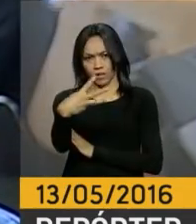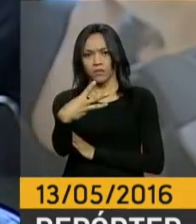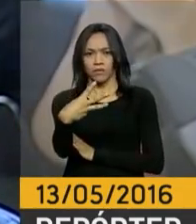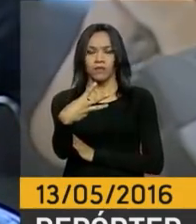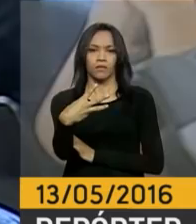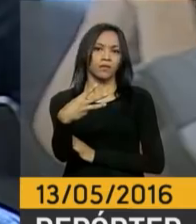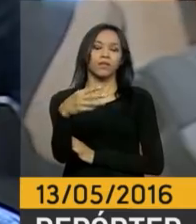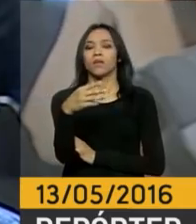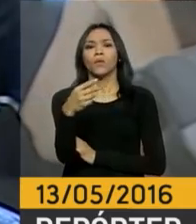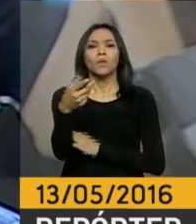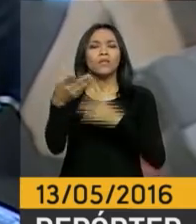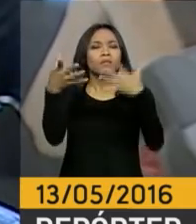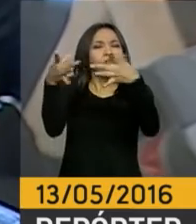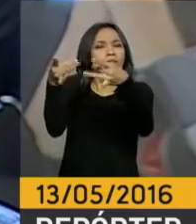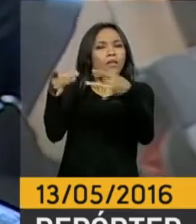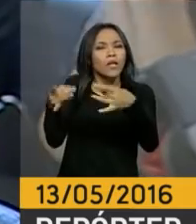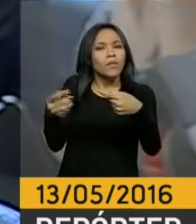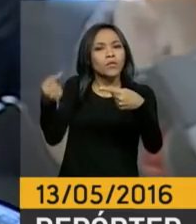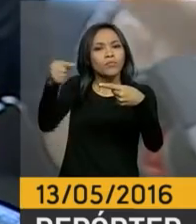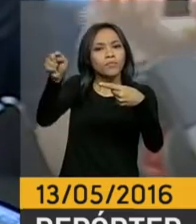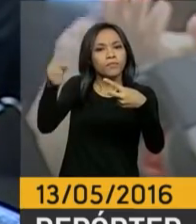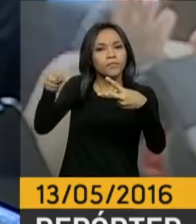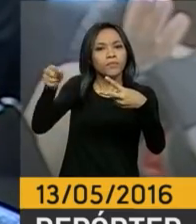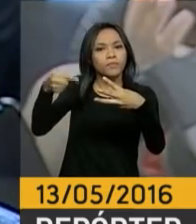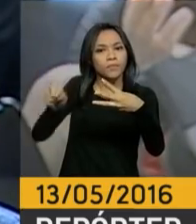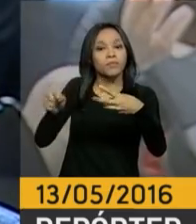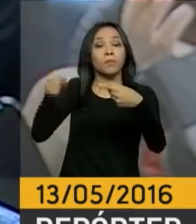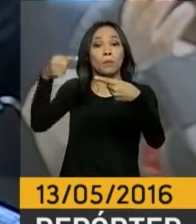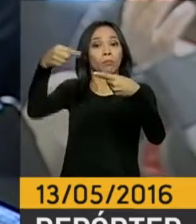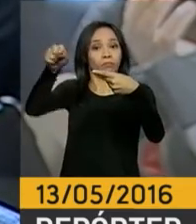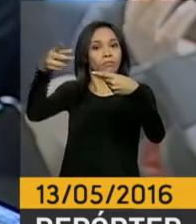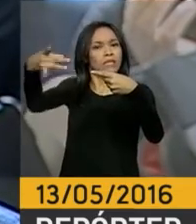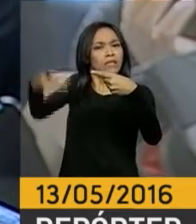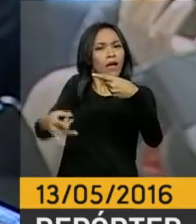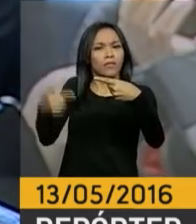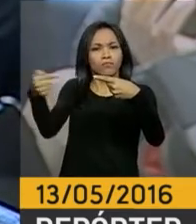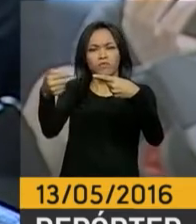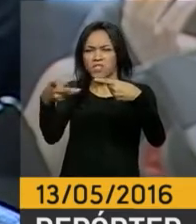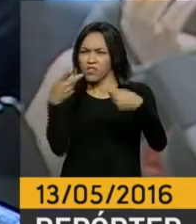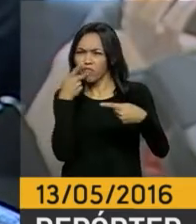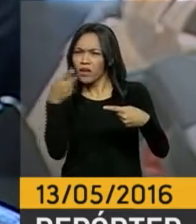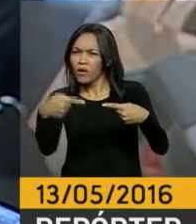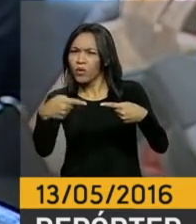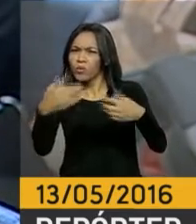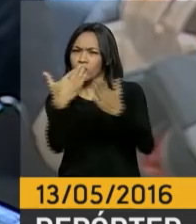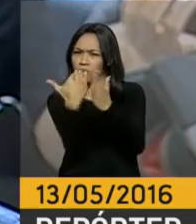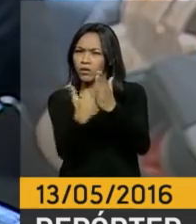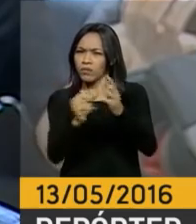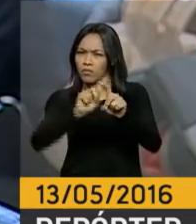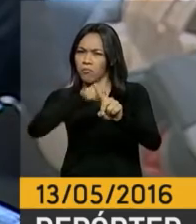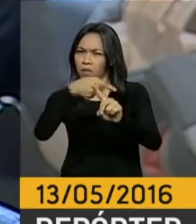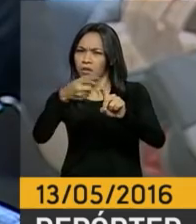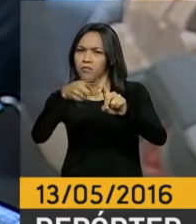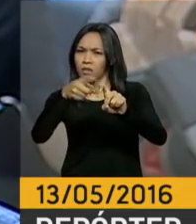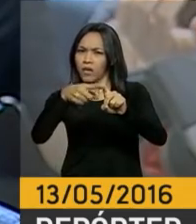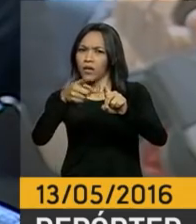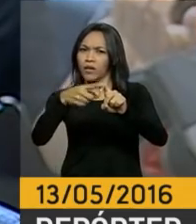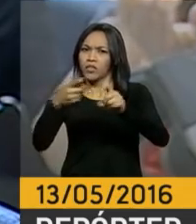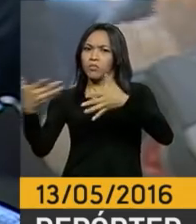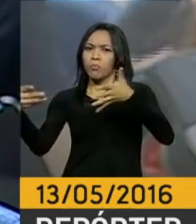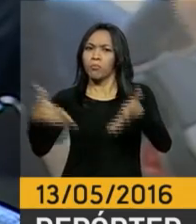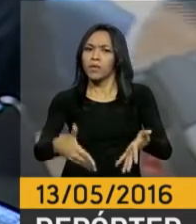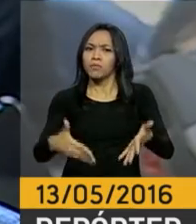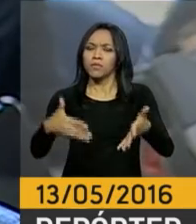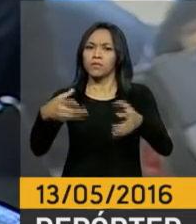quer algum detalhamento nesses pontos aqui o primeiro em relação são a O senhor falou aqui do Mais Médicos né da da de aumentar a participação de